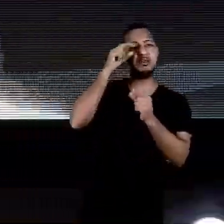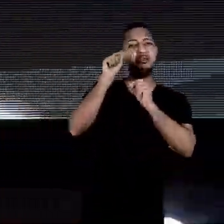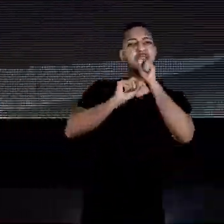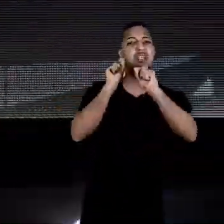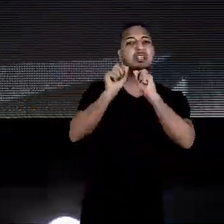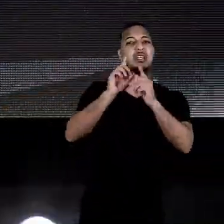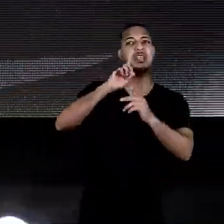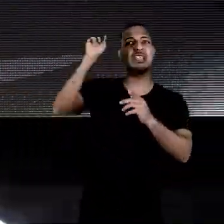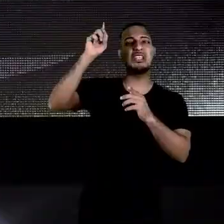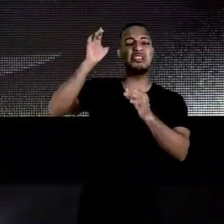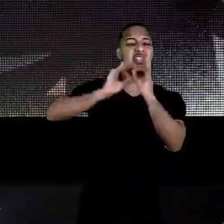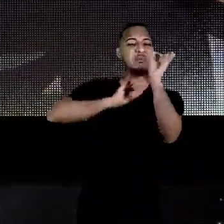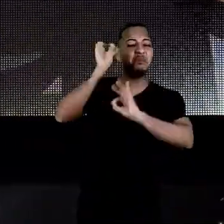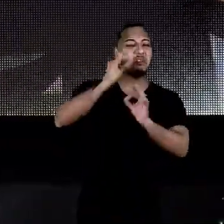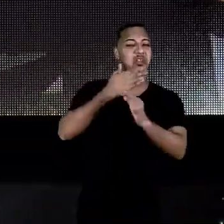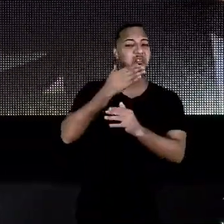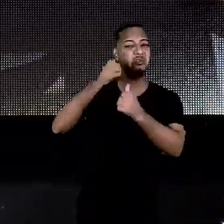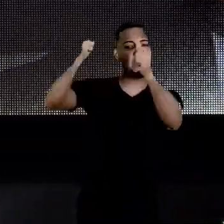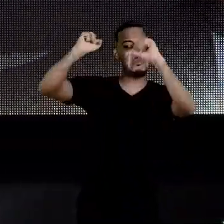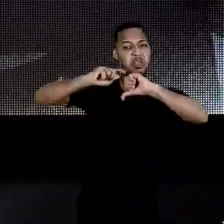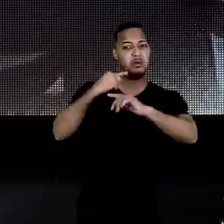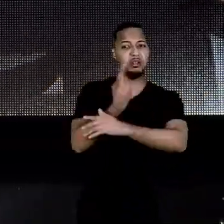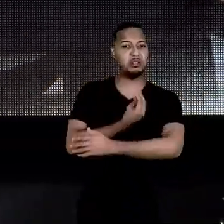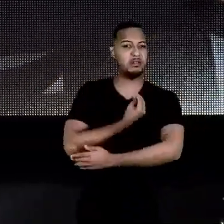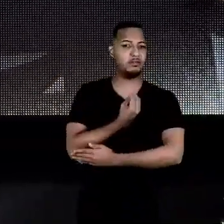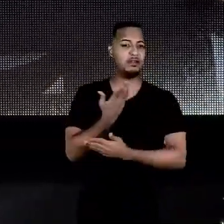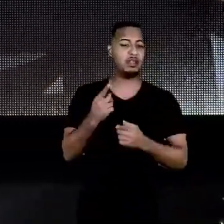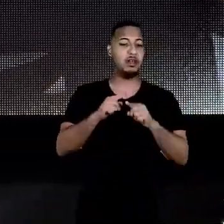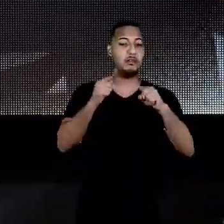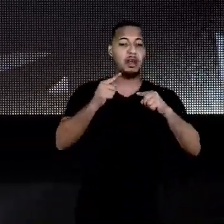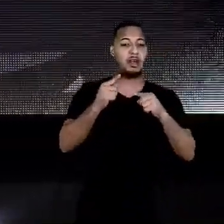verdade somos nós que precisamos viver a vontade de Deus.